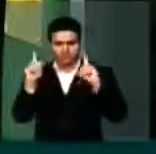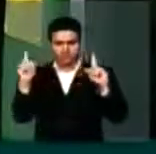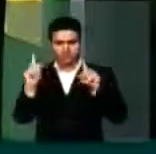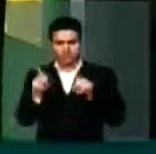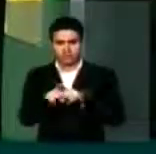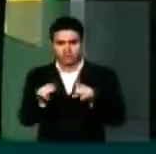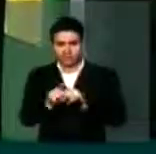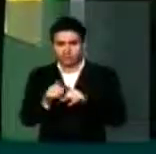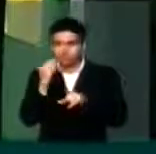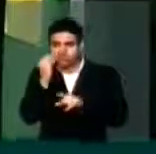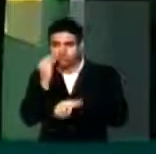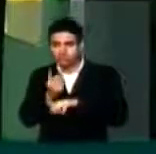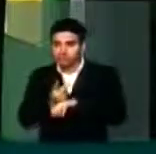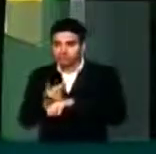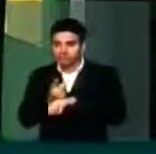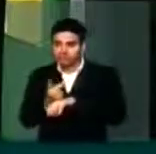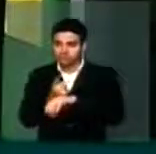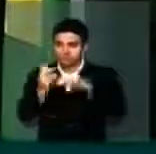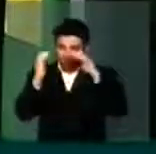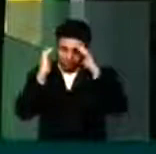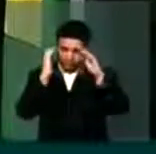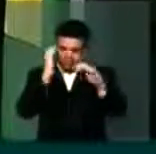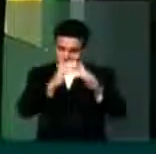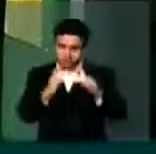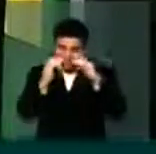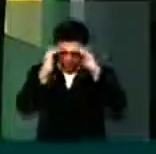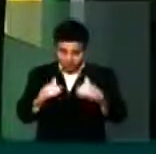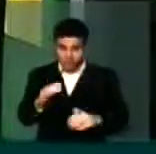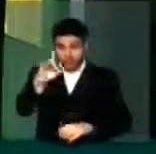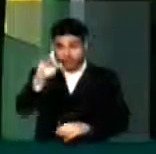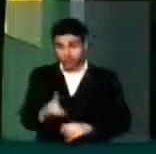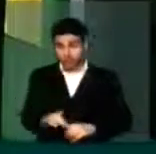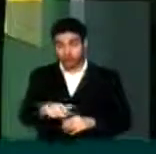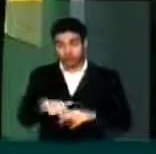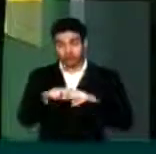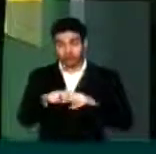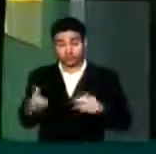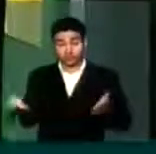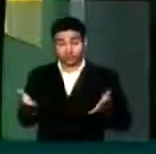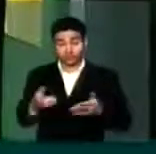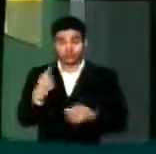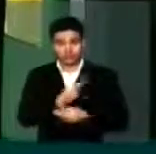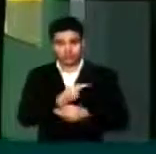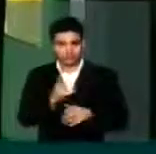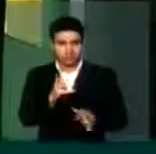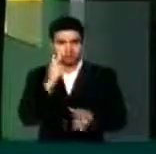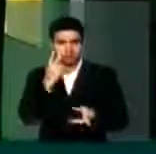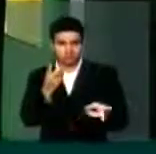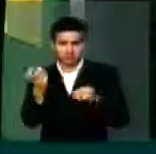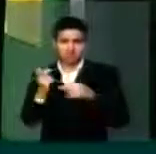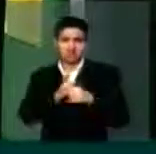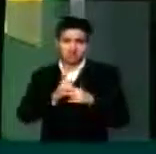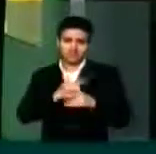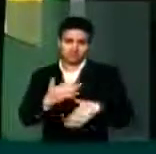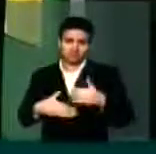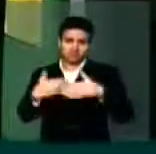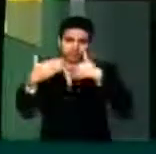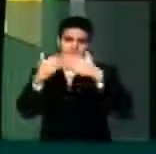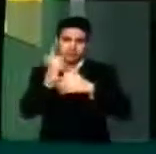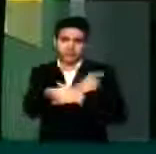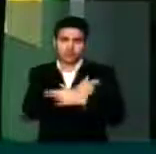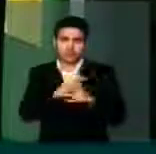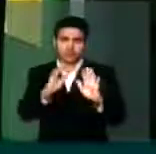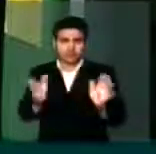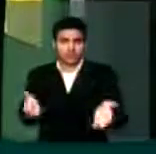e buscando esses direitos. Então, hoje, a gente já vê muitos avanços. Hoje a gente